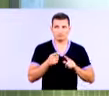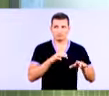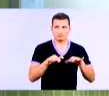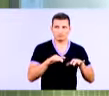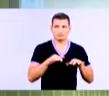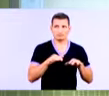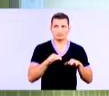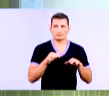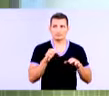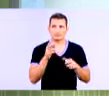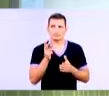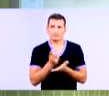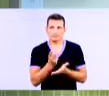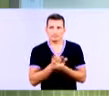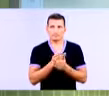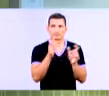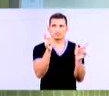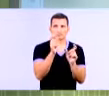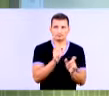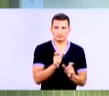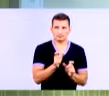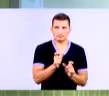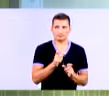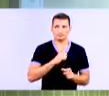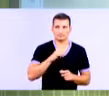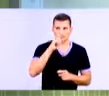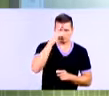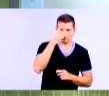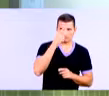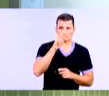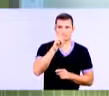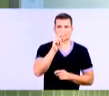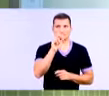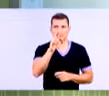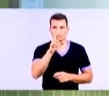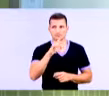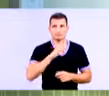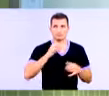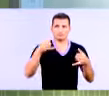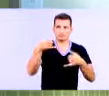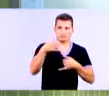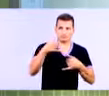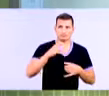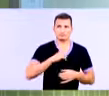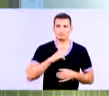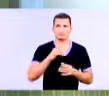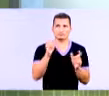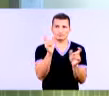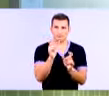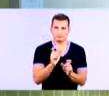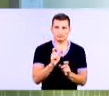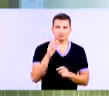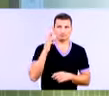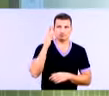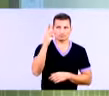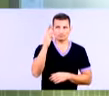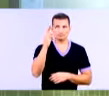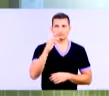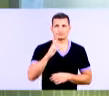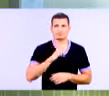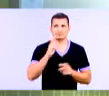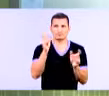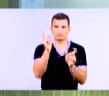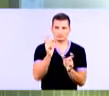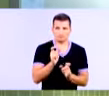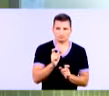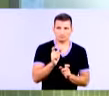mesmas estruturas. No Java tem criação de variáveis, tem bloco de comandos, vocês têm estrutura de decisão, que é o C, você tem estrutura de repetição,